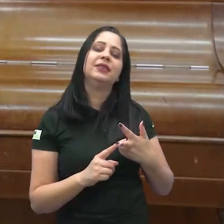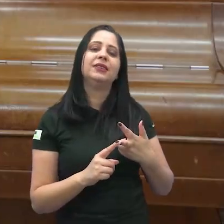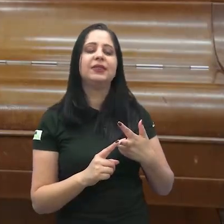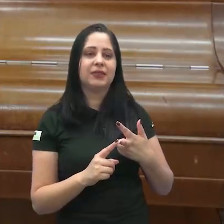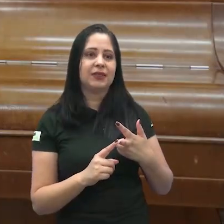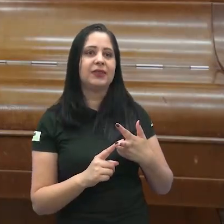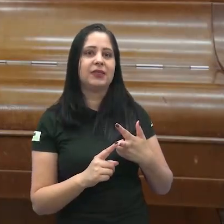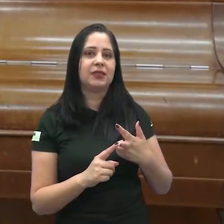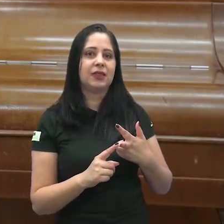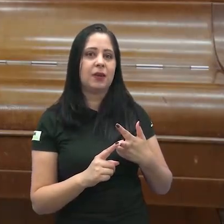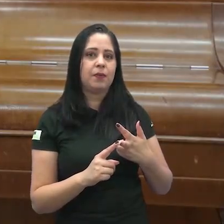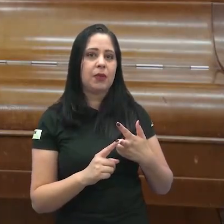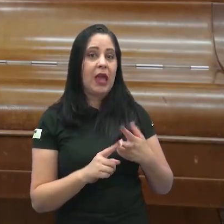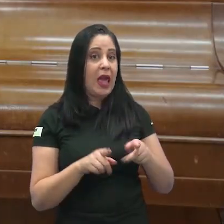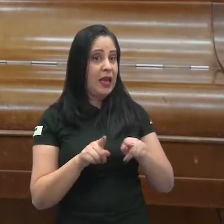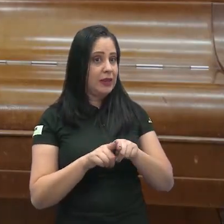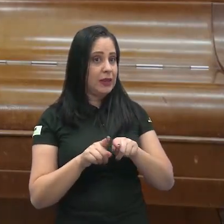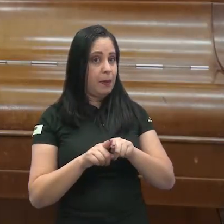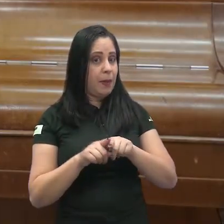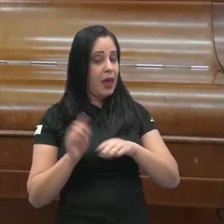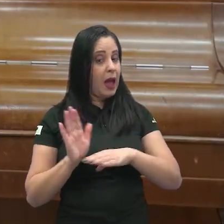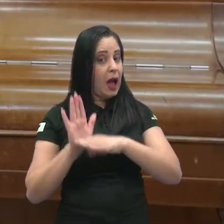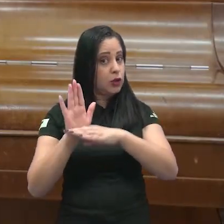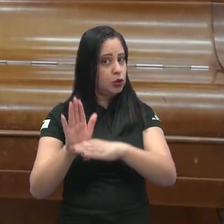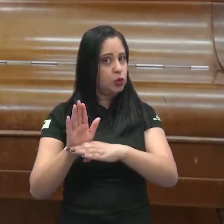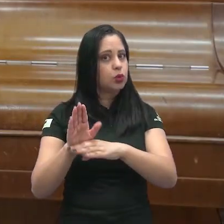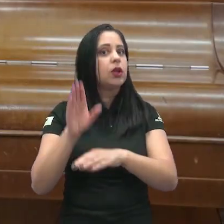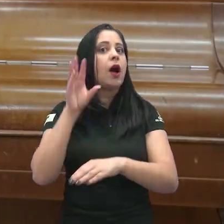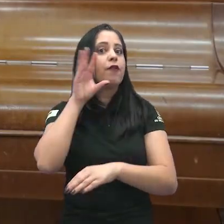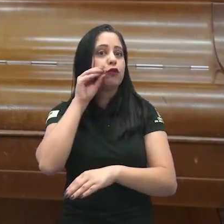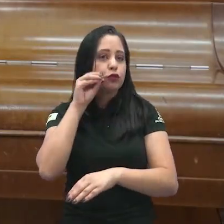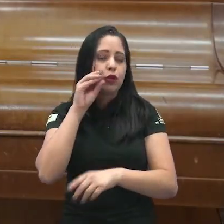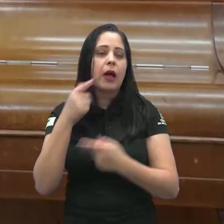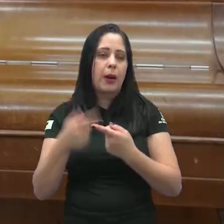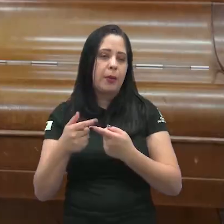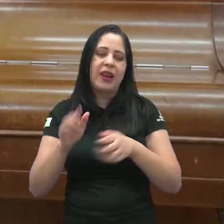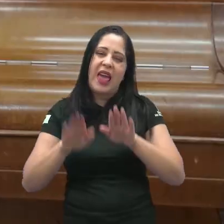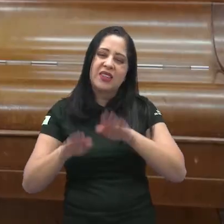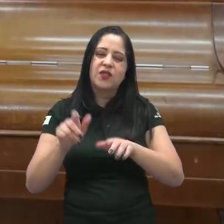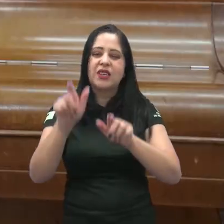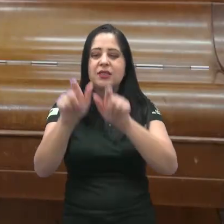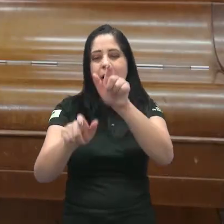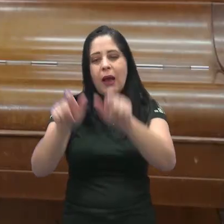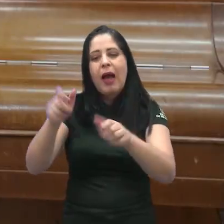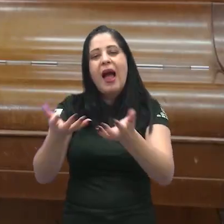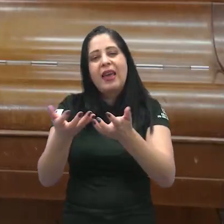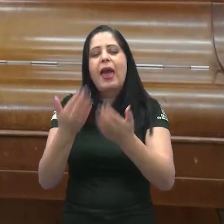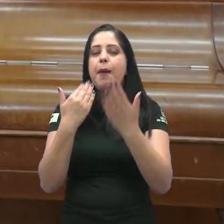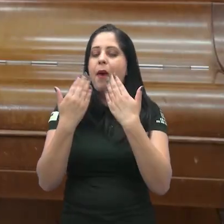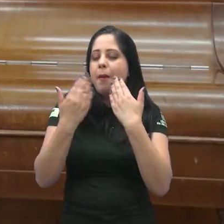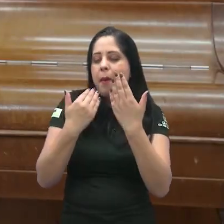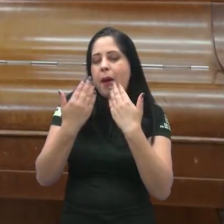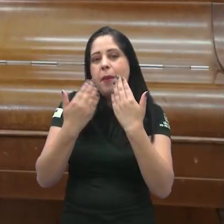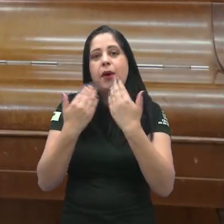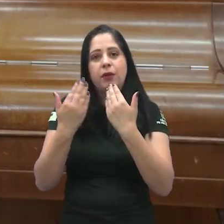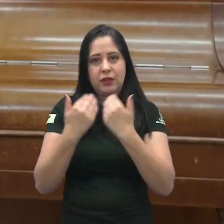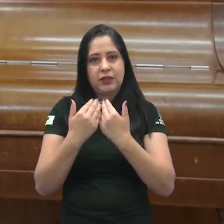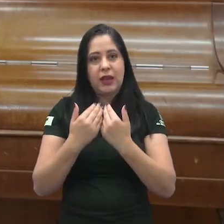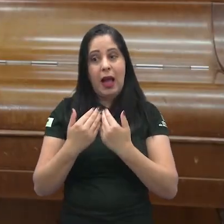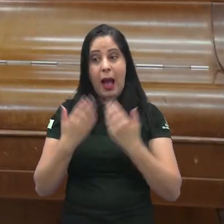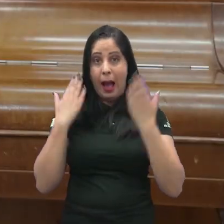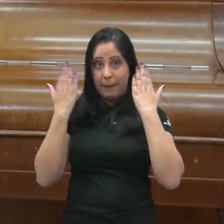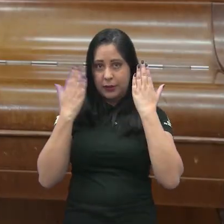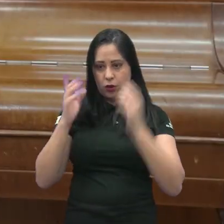das crianças e da situação de funcionários também que tem necessidade de uma conversa mais detalhada. Então a